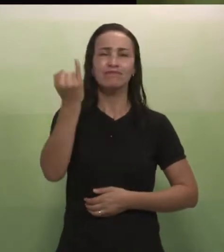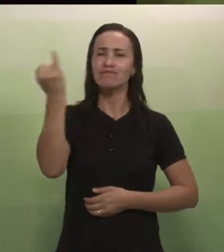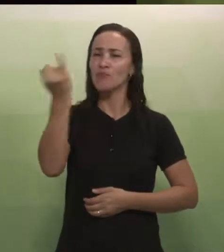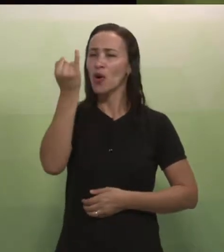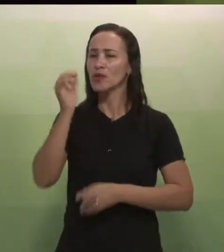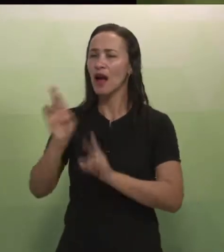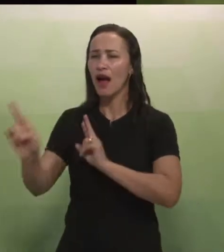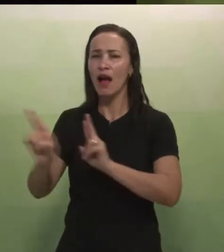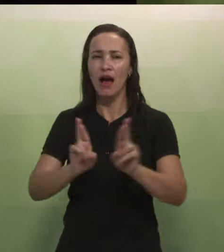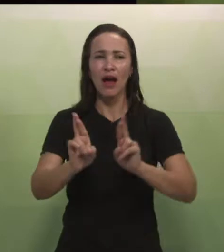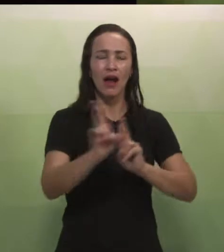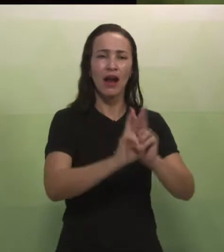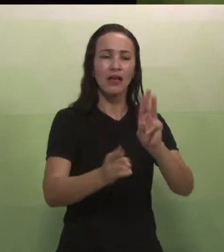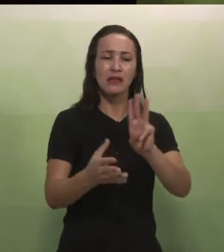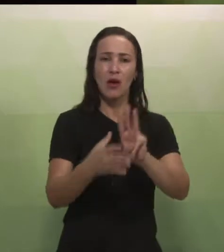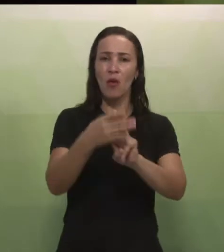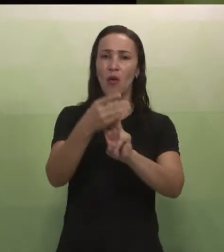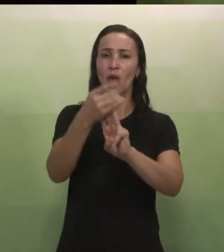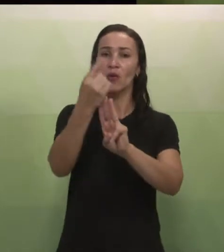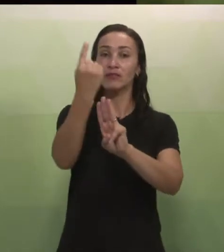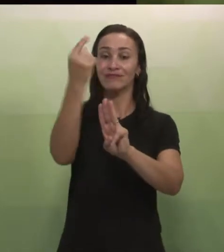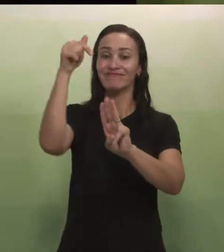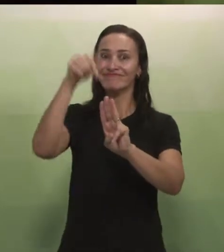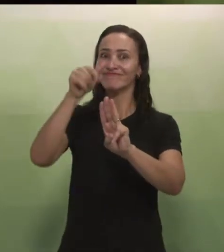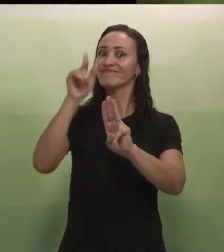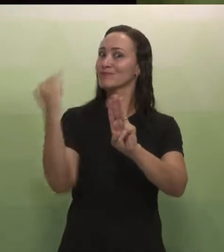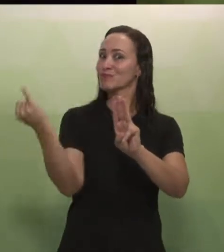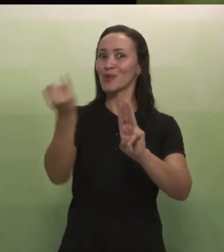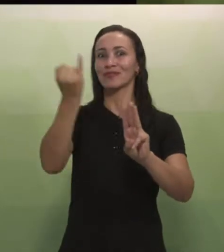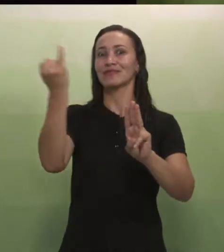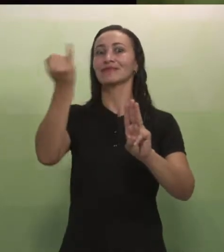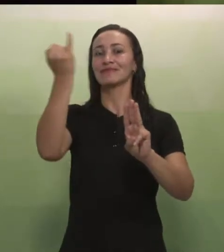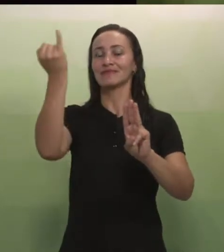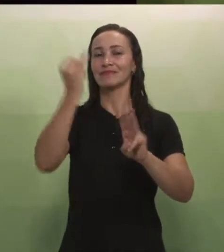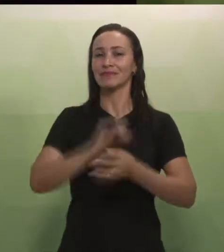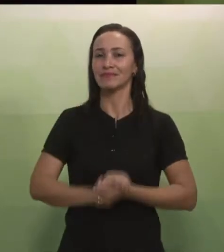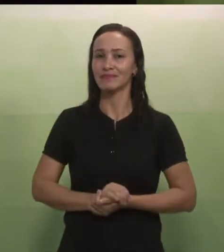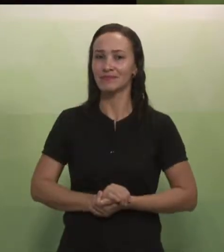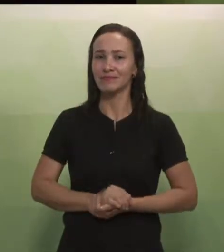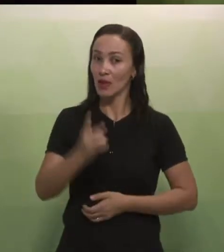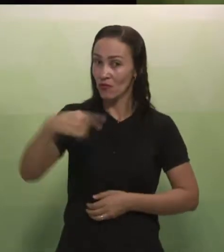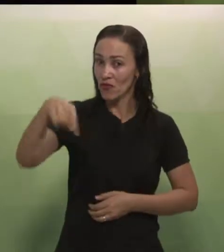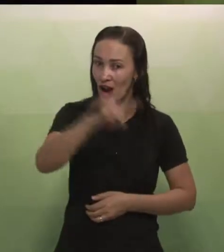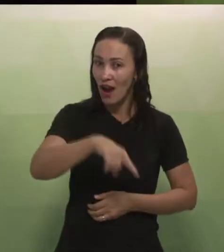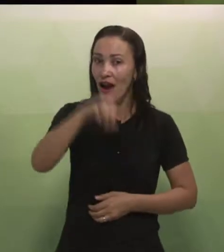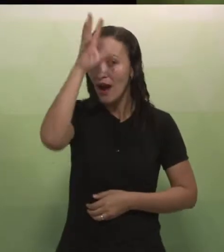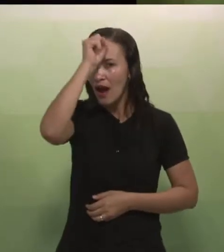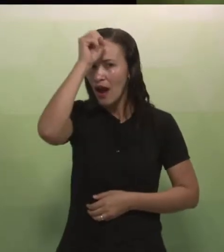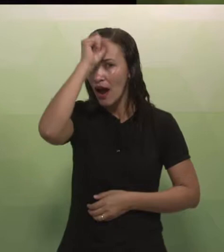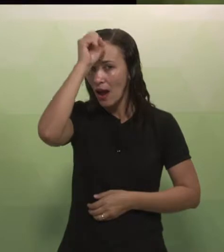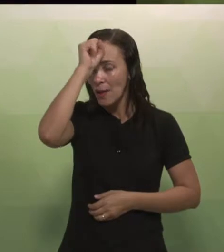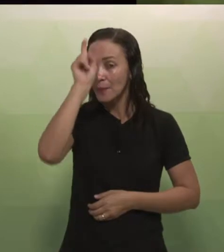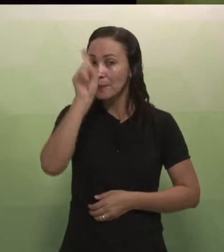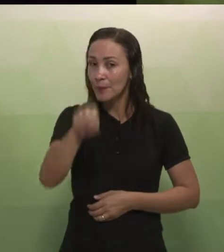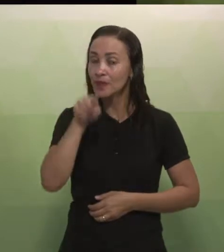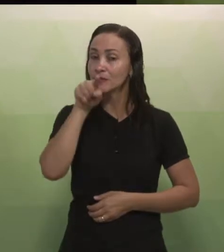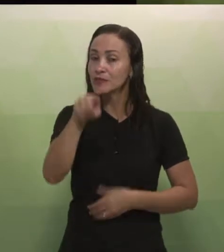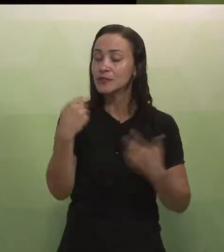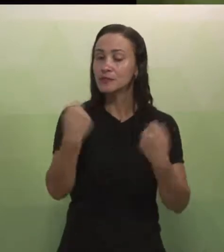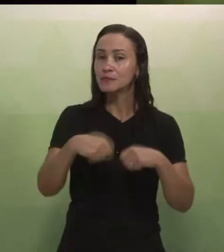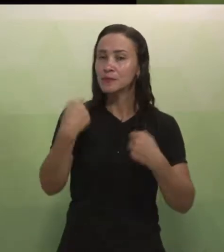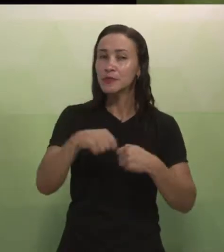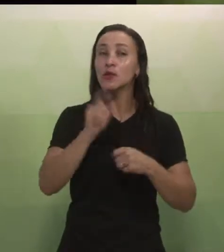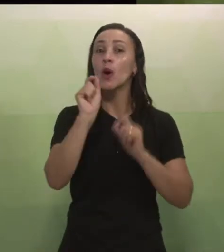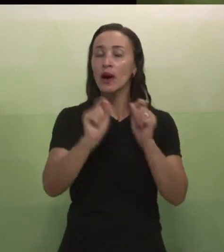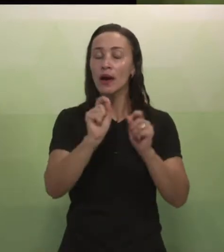importantíssimo a relação dessa tríade. O que você aprende é o que você tem que